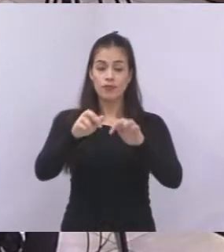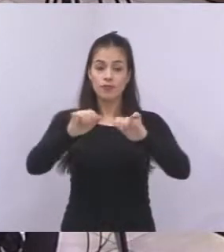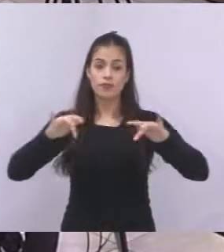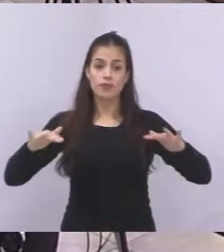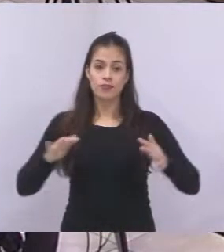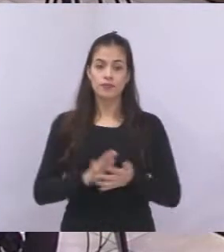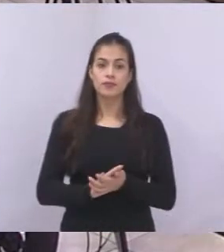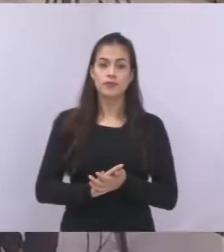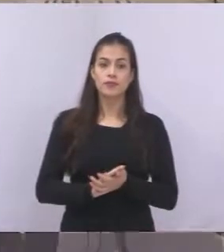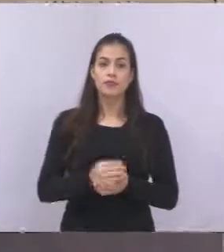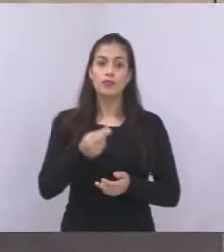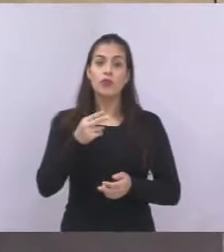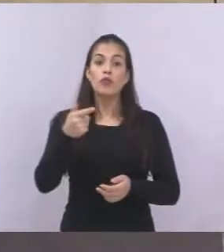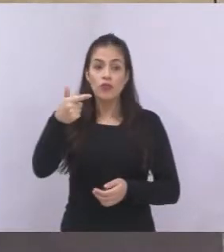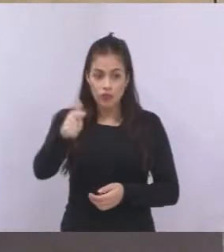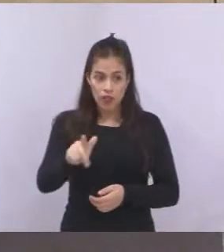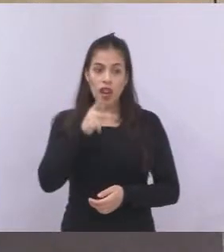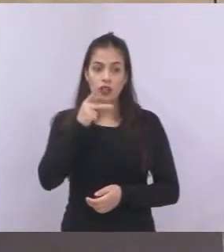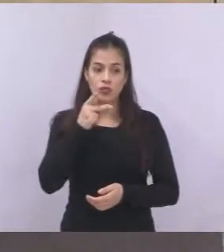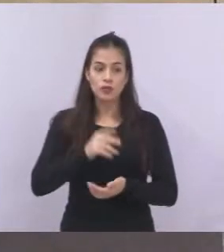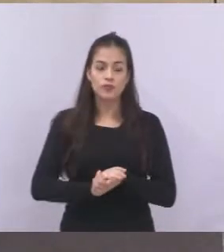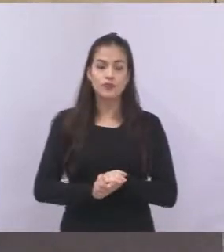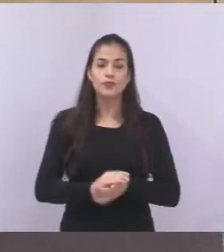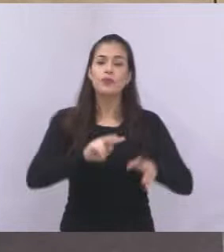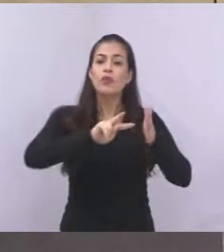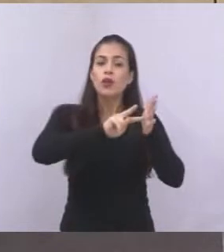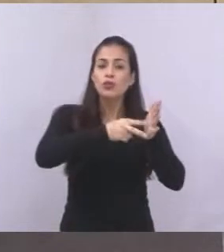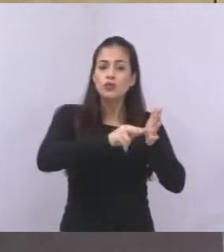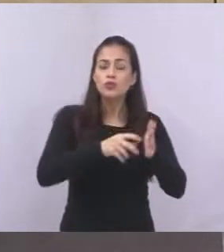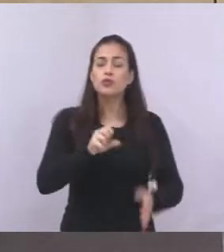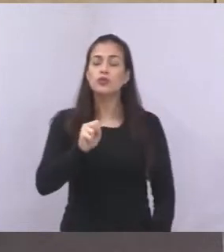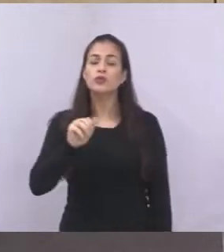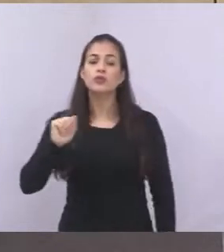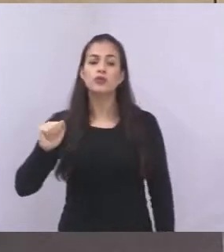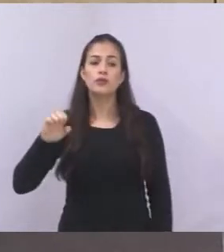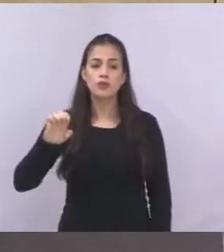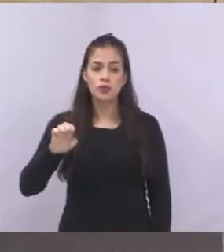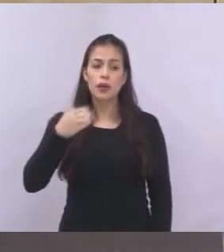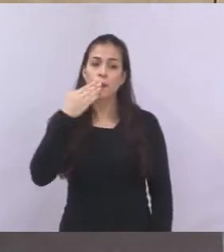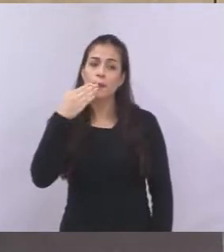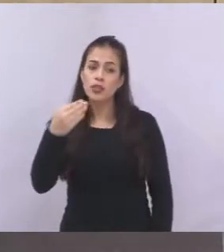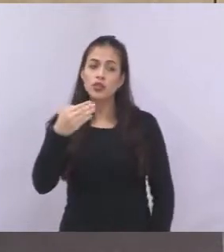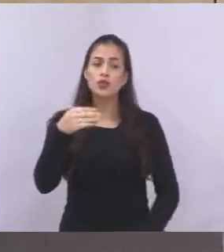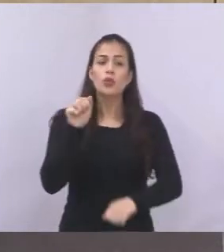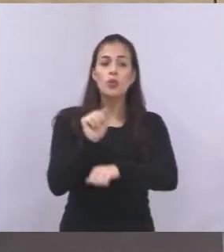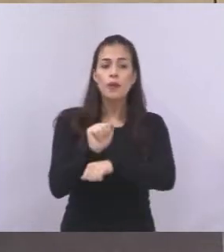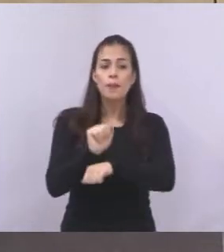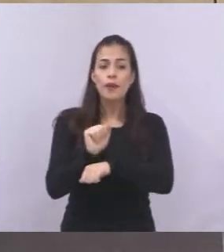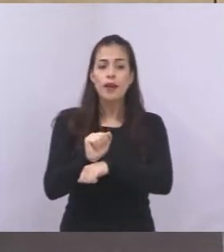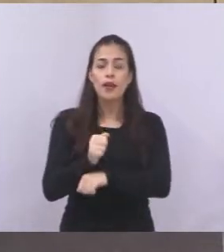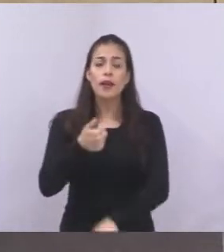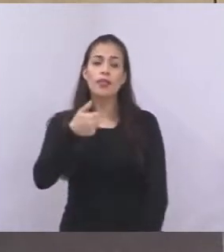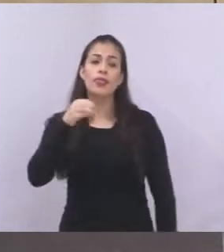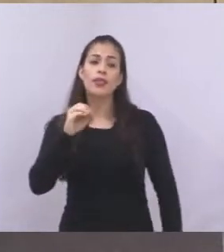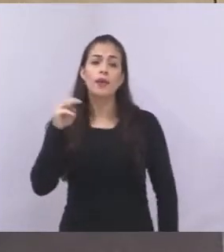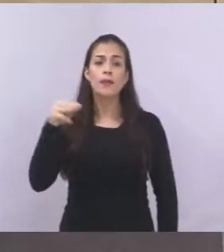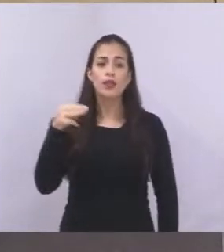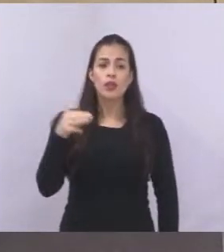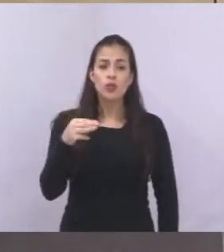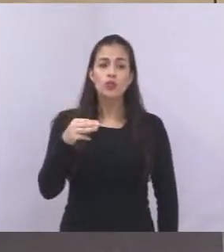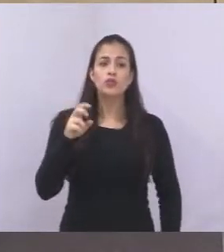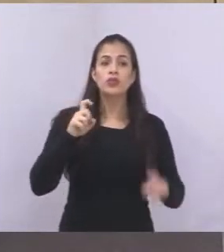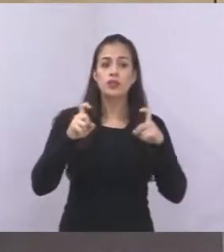SAI pediu uma proposta da suspensão por 10 minutos das sessões para que eles possam conversar